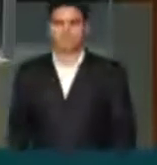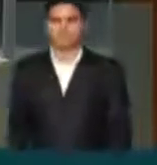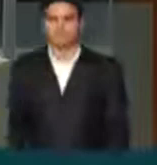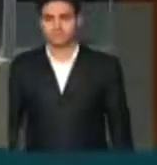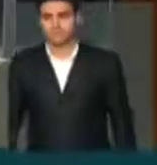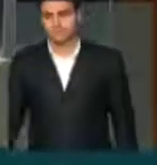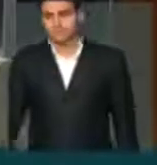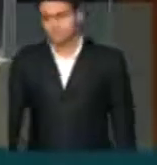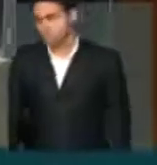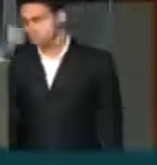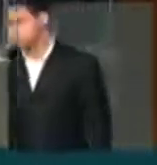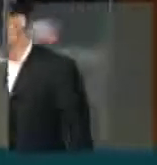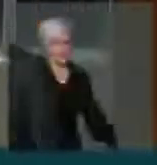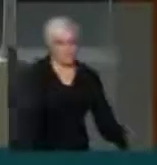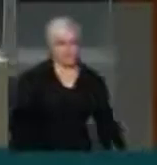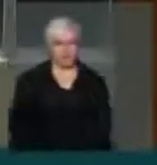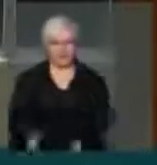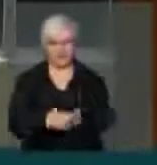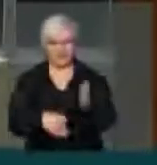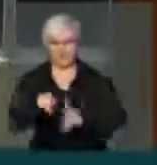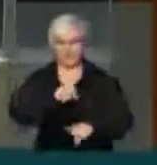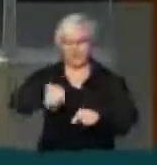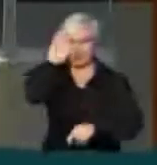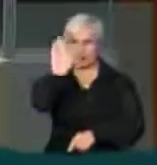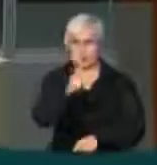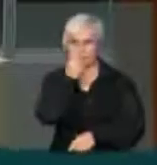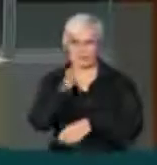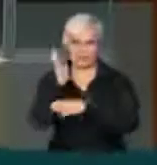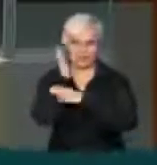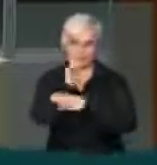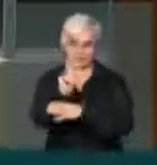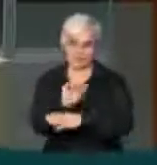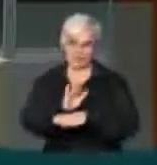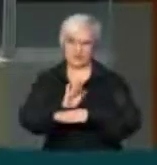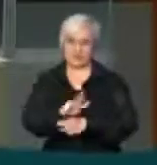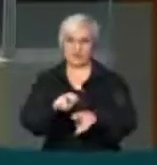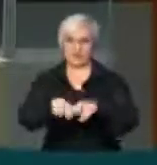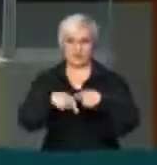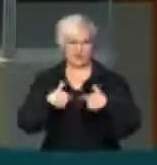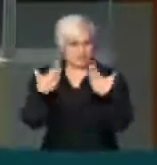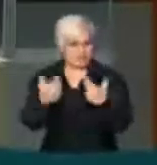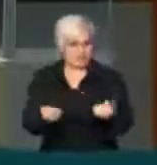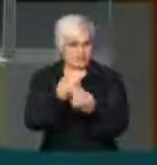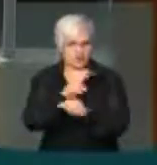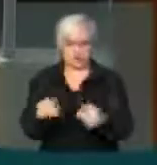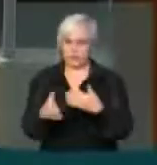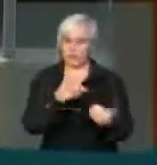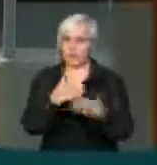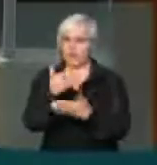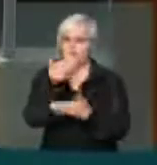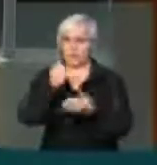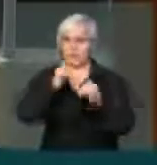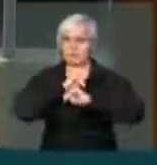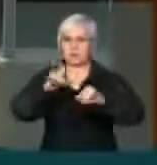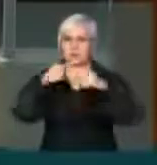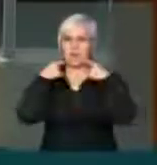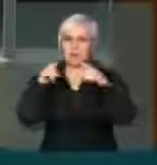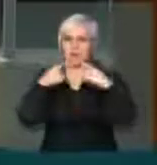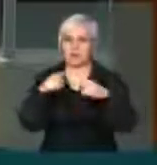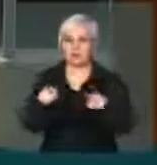que todo o povo brasileiro é beneficiário. Por isso, repúdio a qualquer manifestação